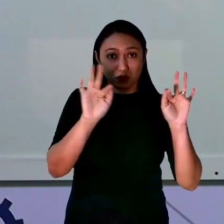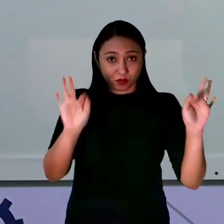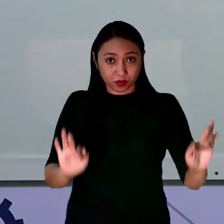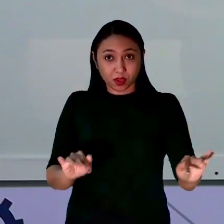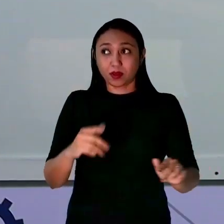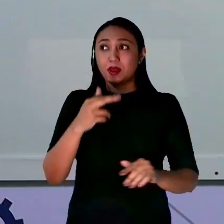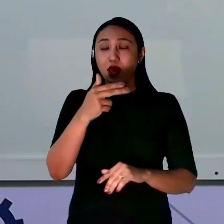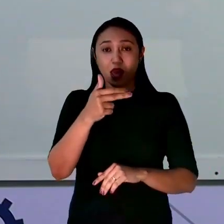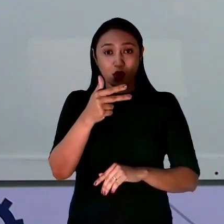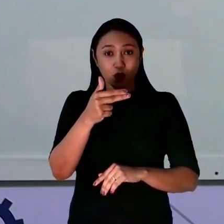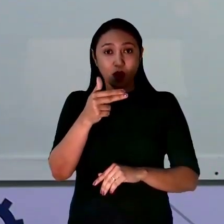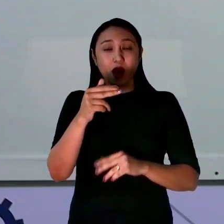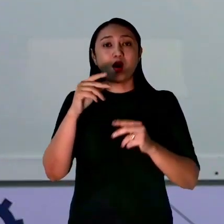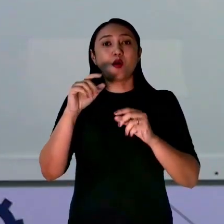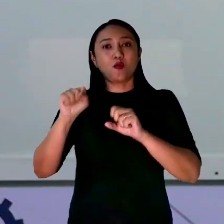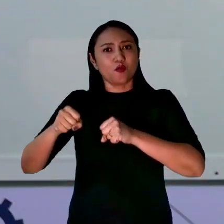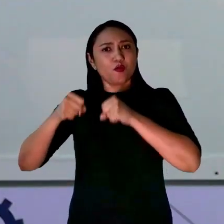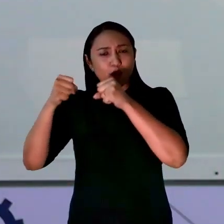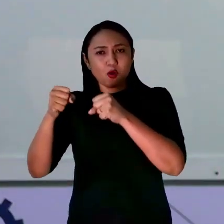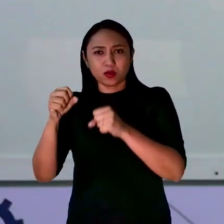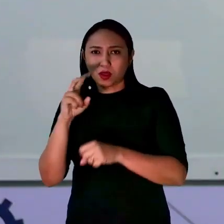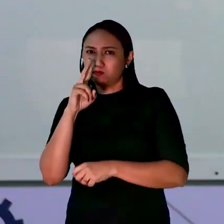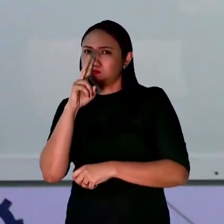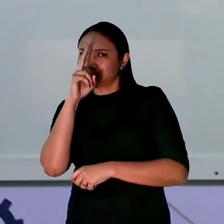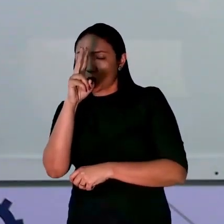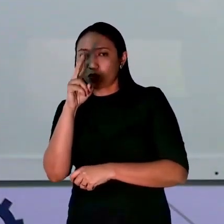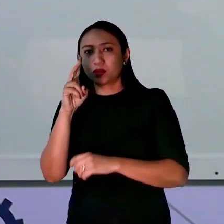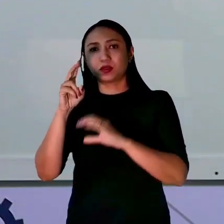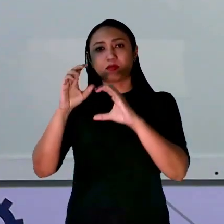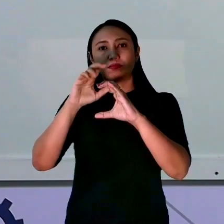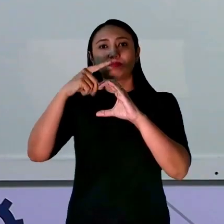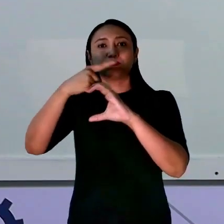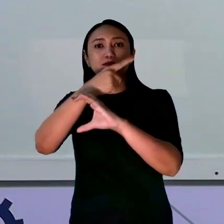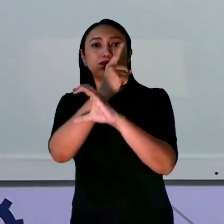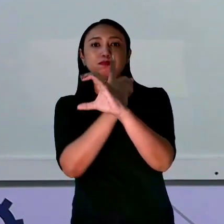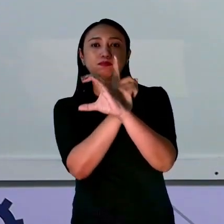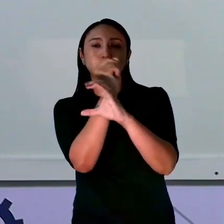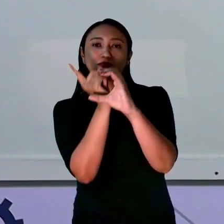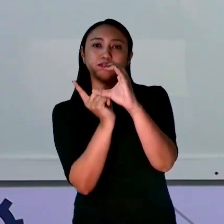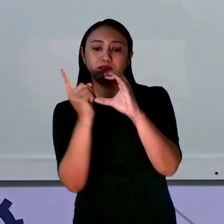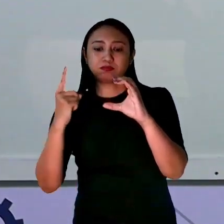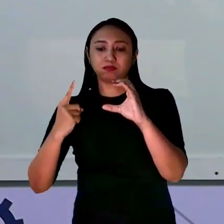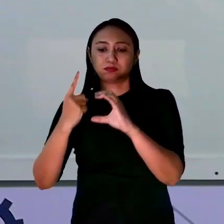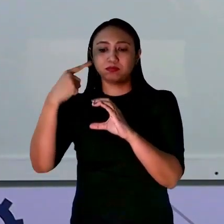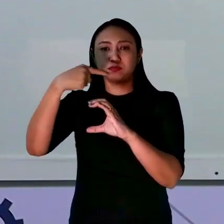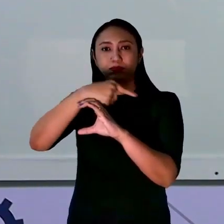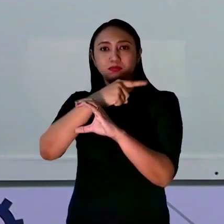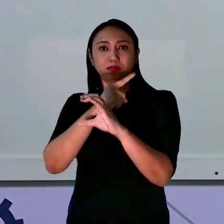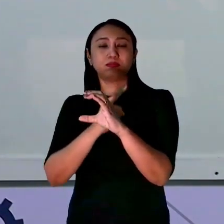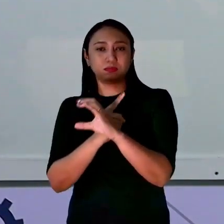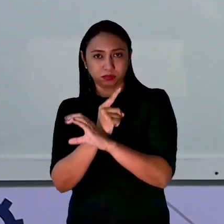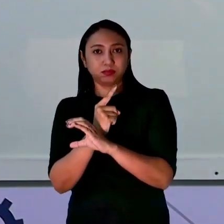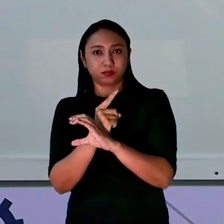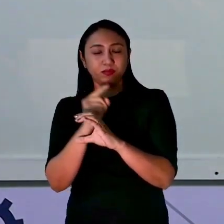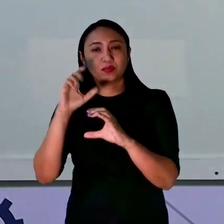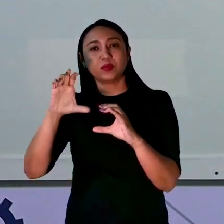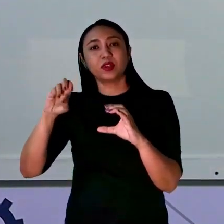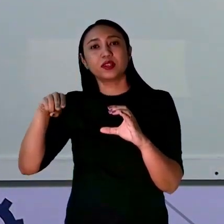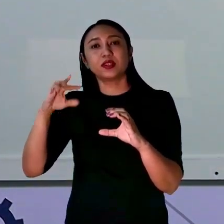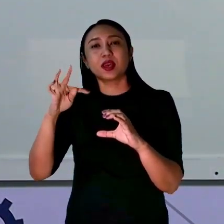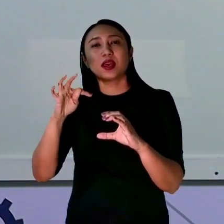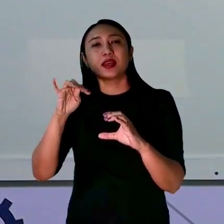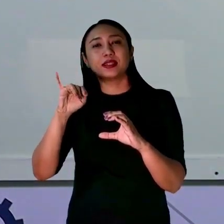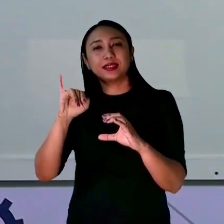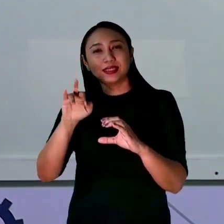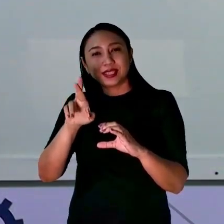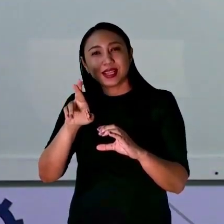centrípeta. Esse caso particular é quando θ foi igual a quem? a 90 graus, que é a partícula entrar